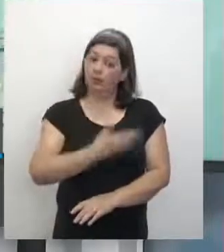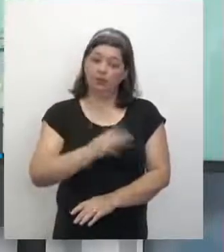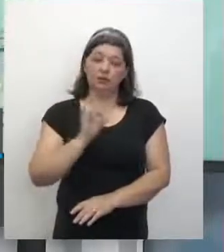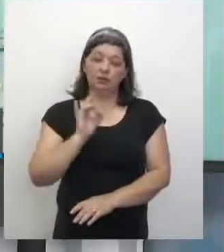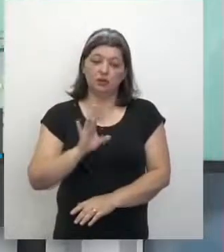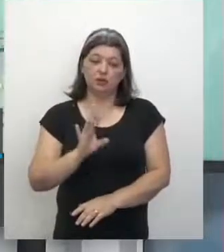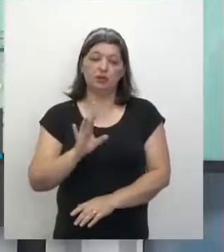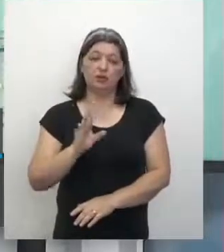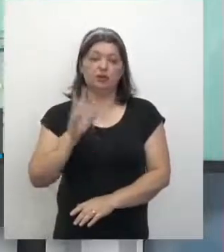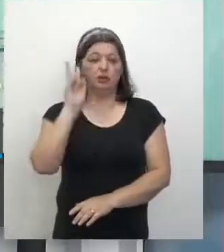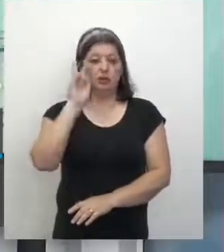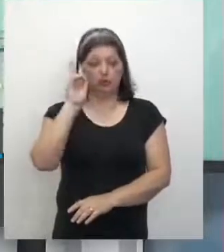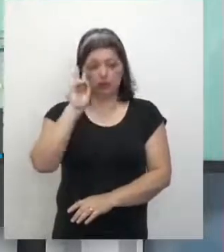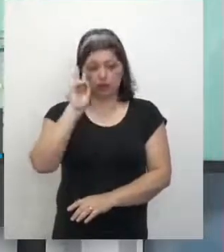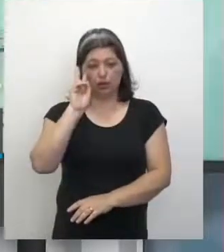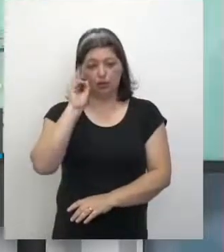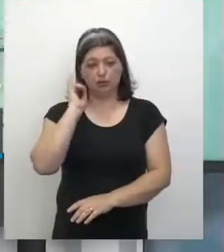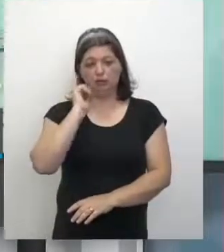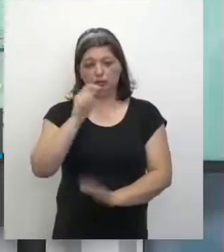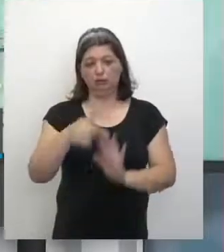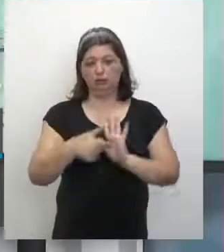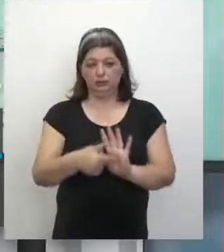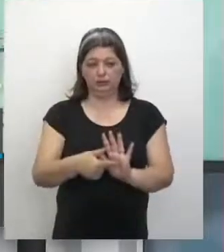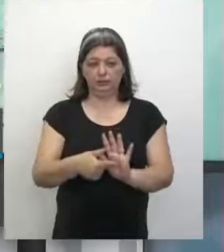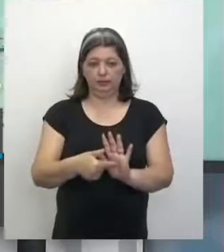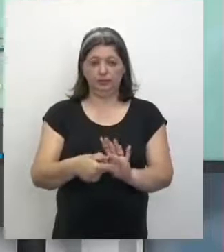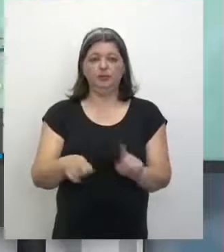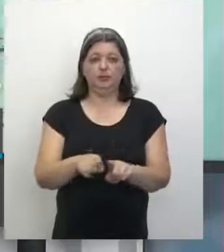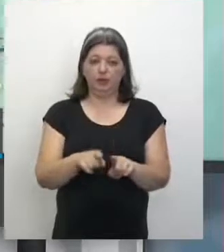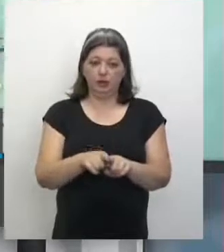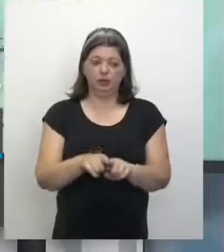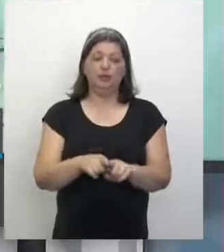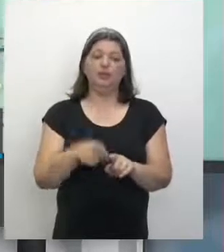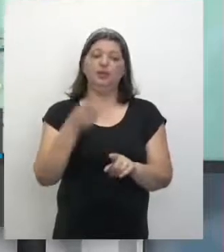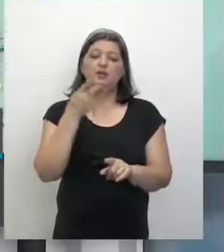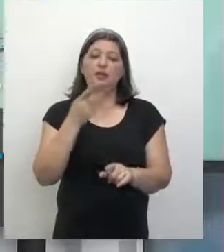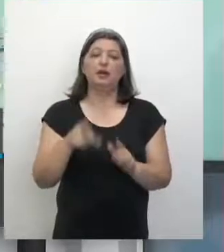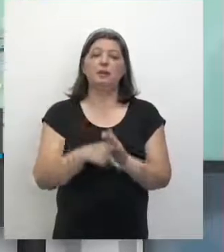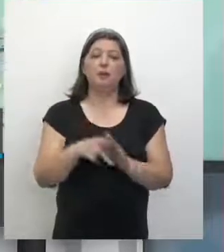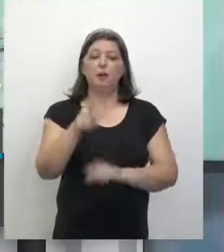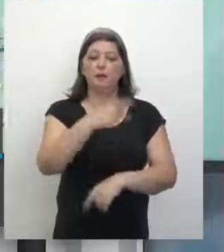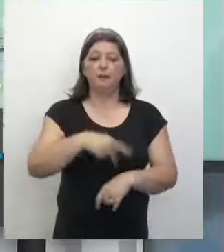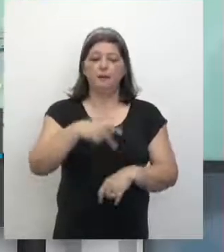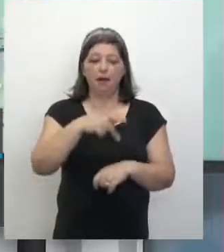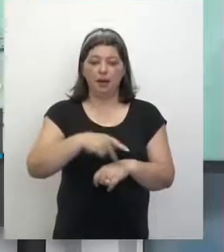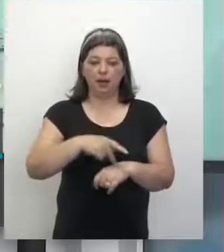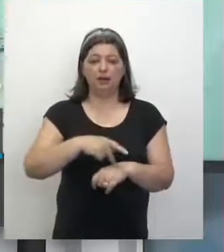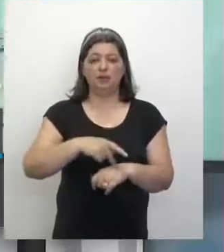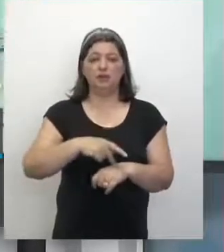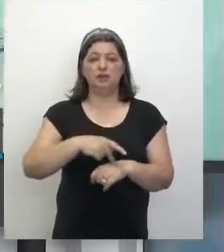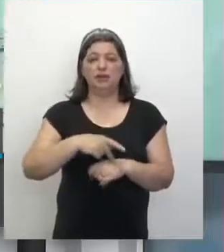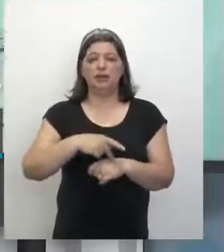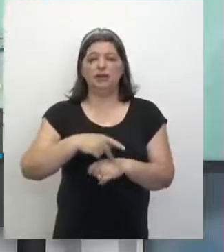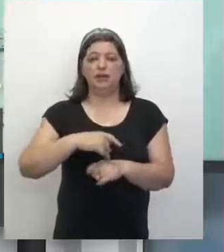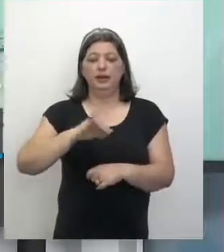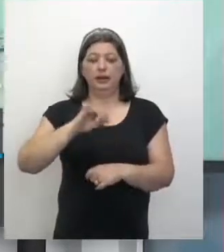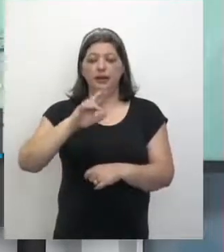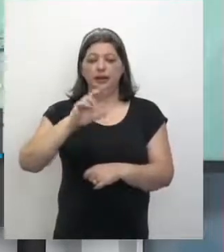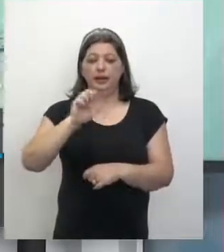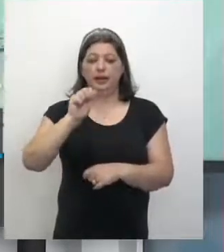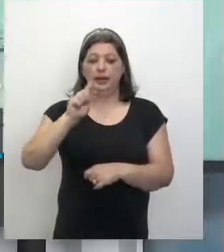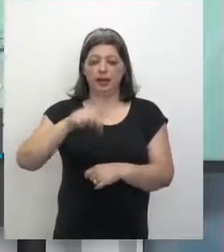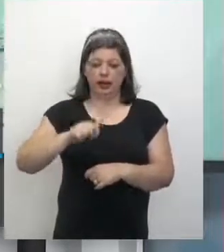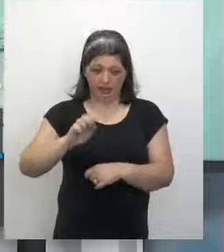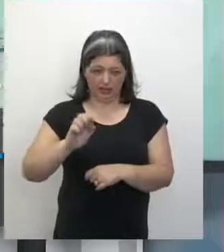relatos históricos dizendo que vem também do Iraque, né, porque também tem uma questão histórica, porque